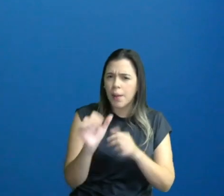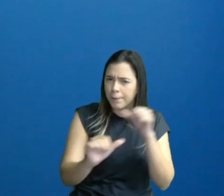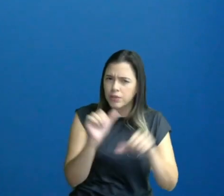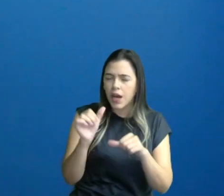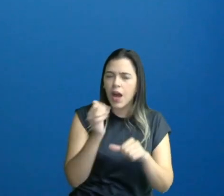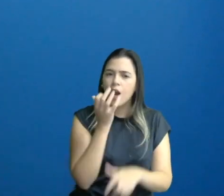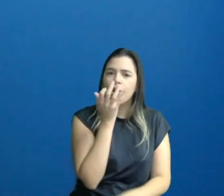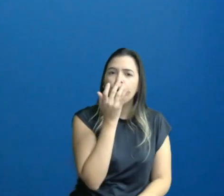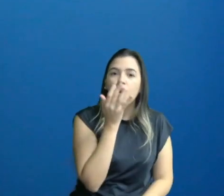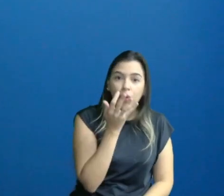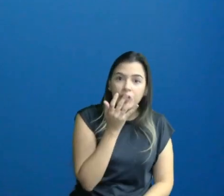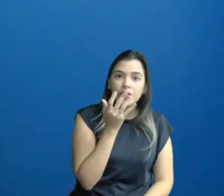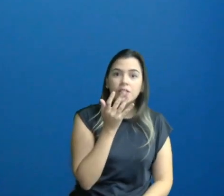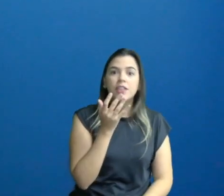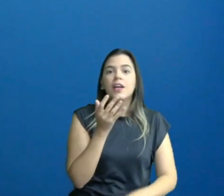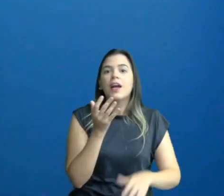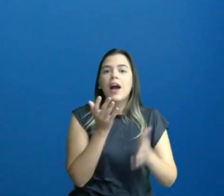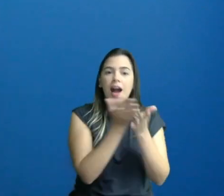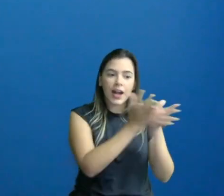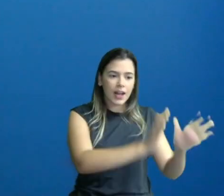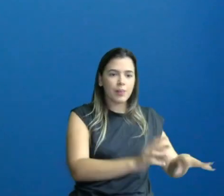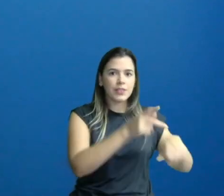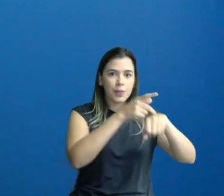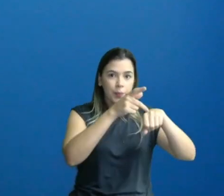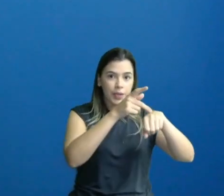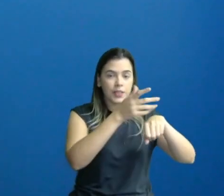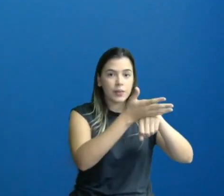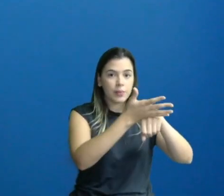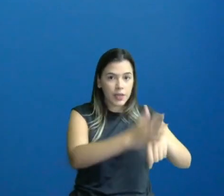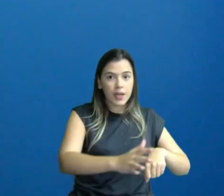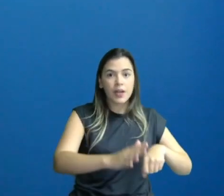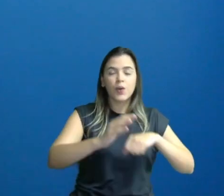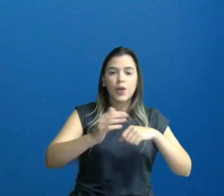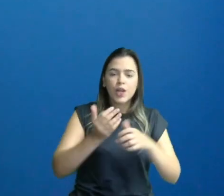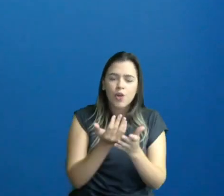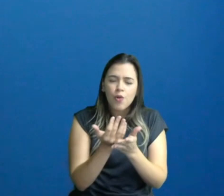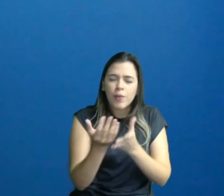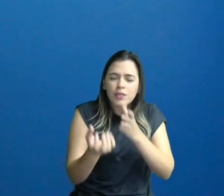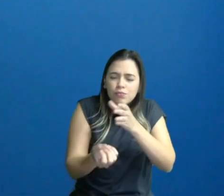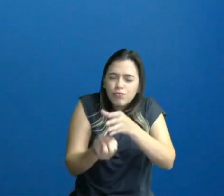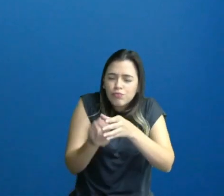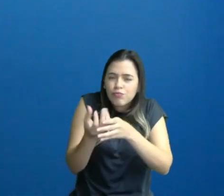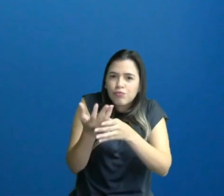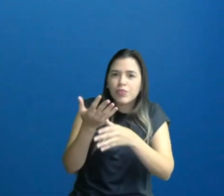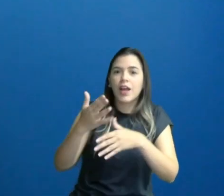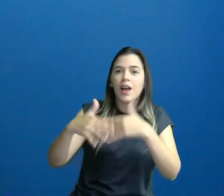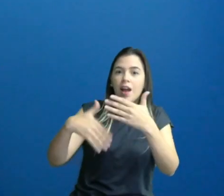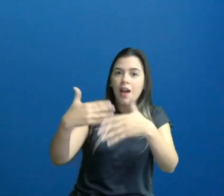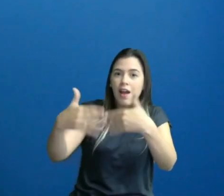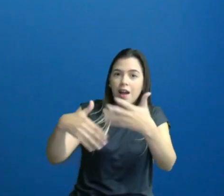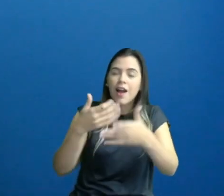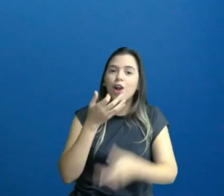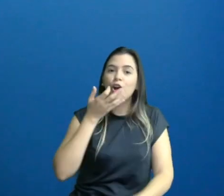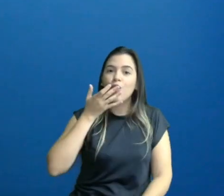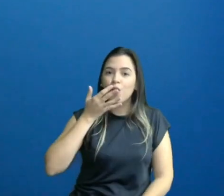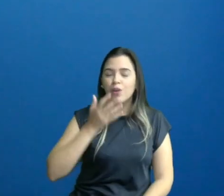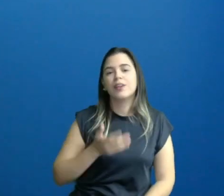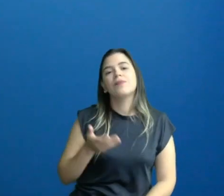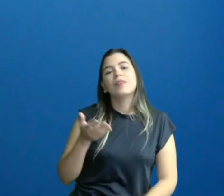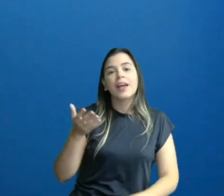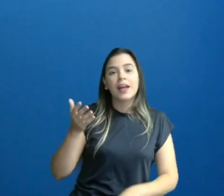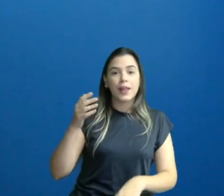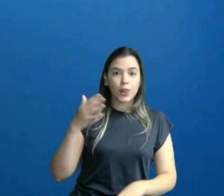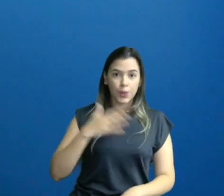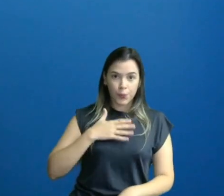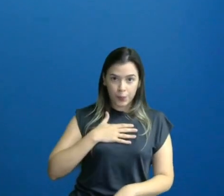a televisão já muda Deixa de ser preto e branco e até já cores e aí ela vai evoluindo essa aqui no meu